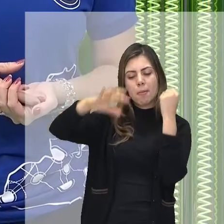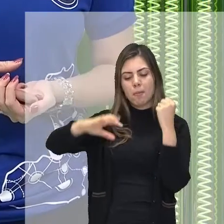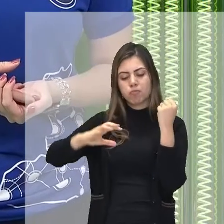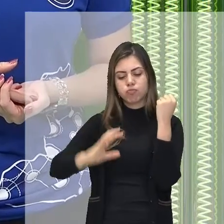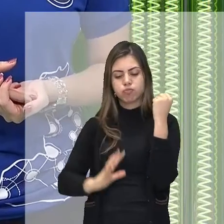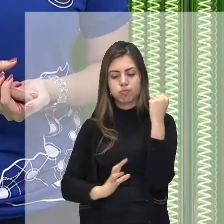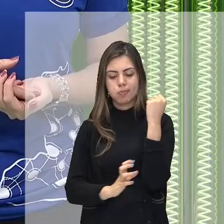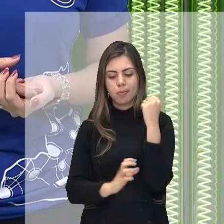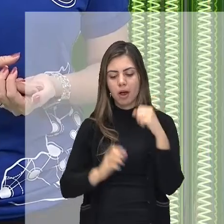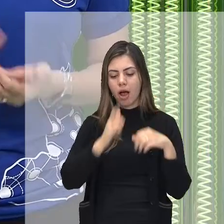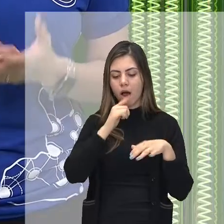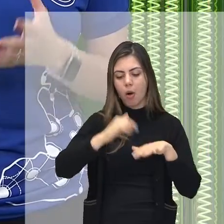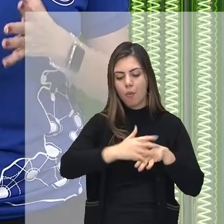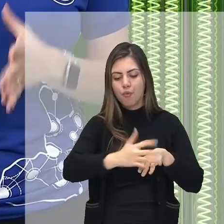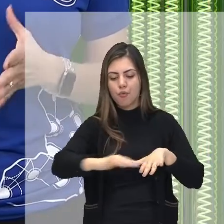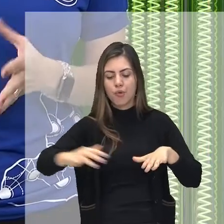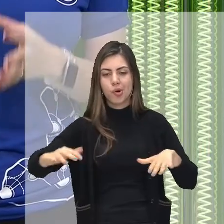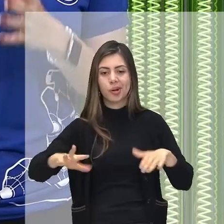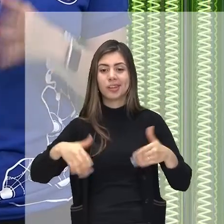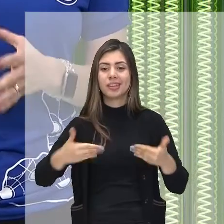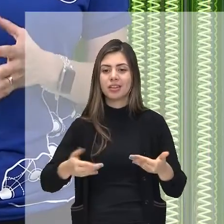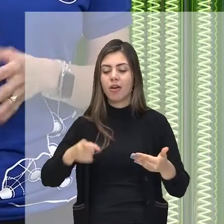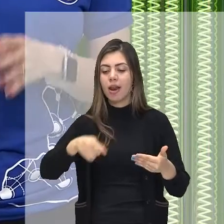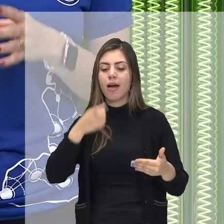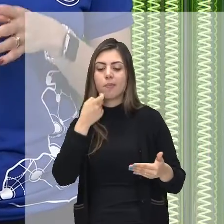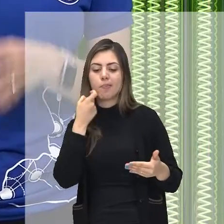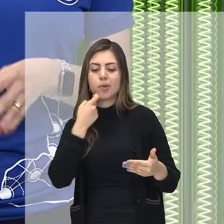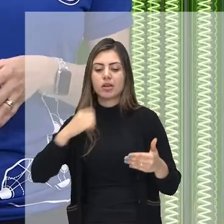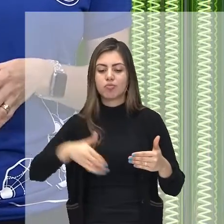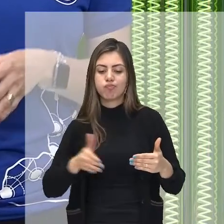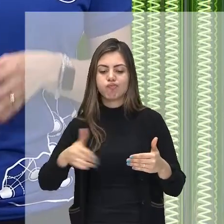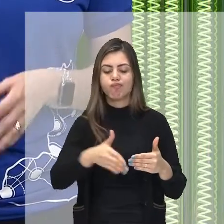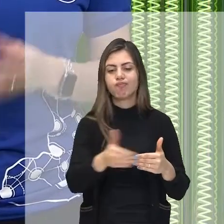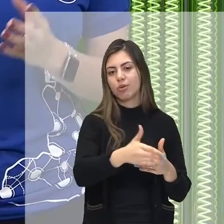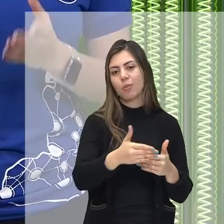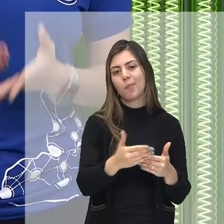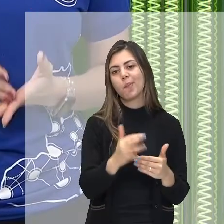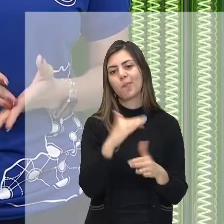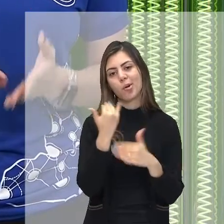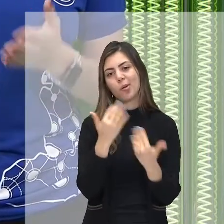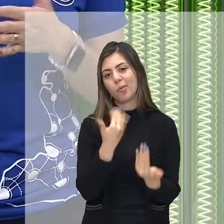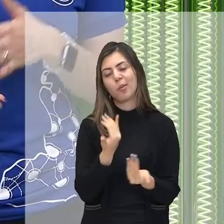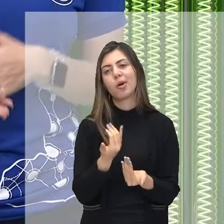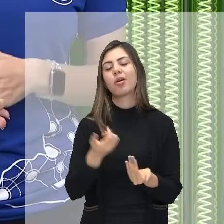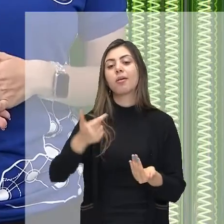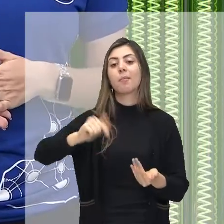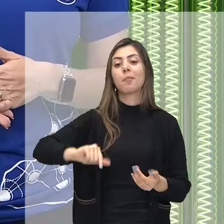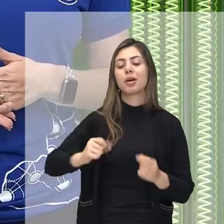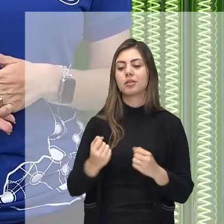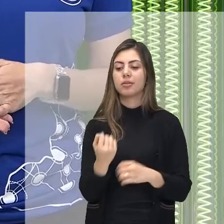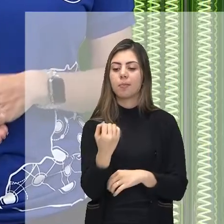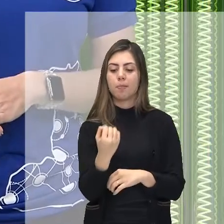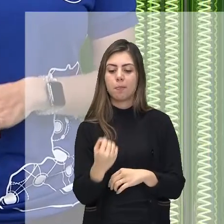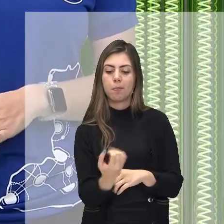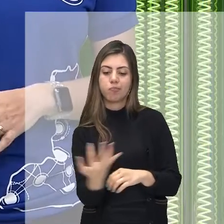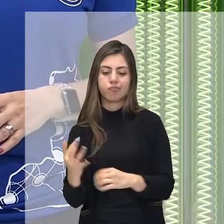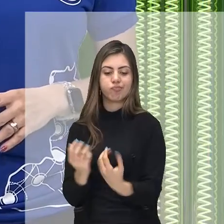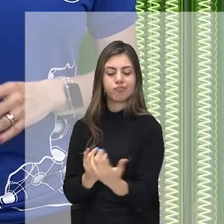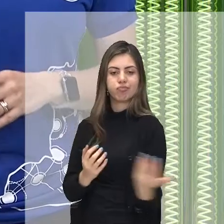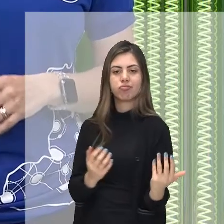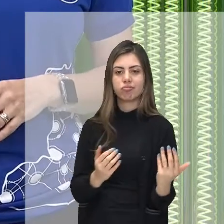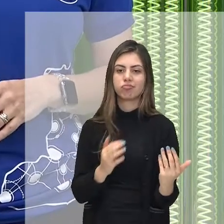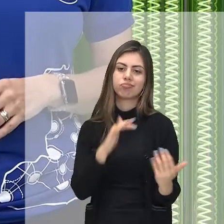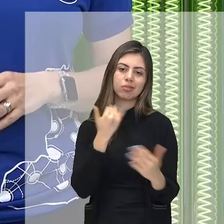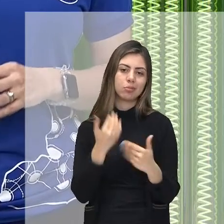em grande quantidade, e isso prejudica a vida presente ali, tanto vegetal quanto animal,